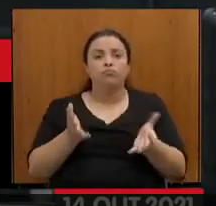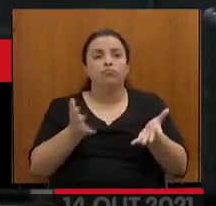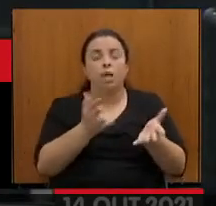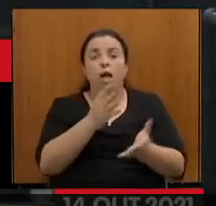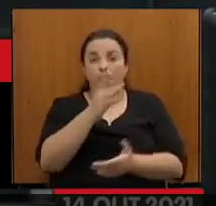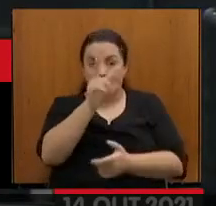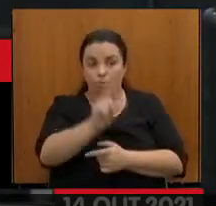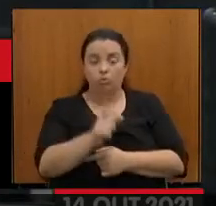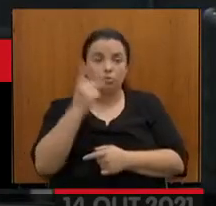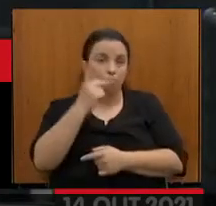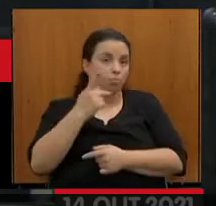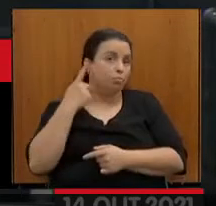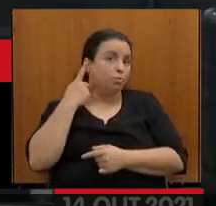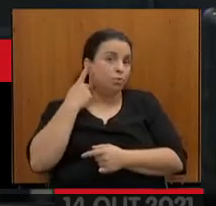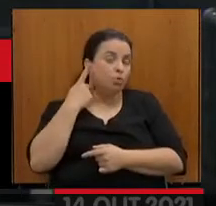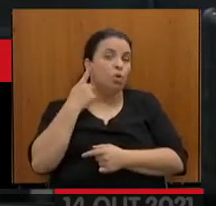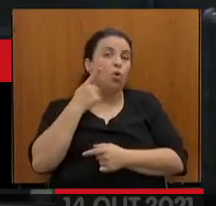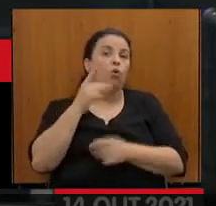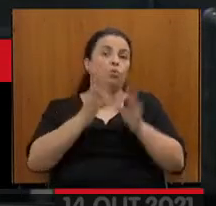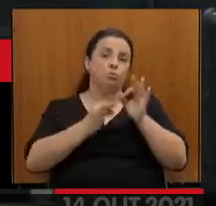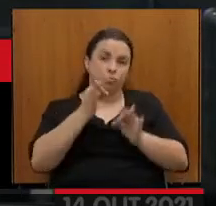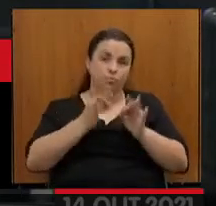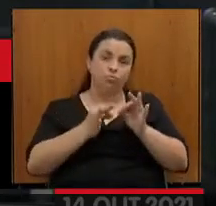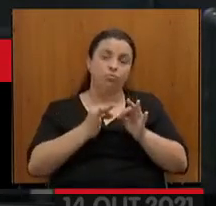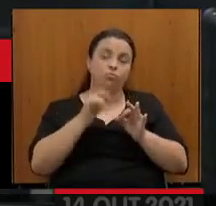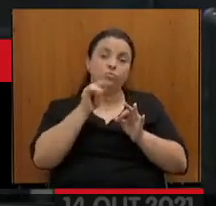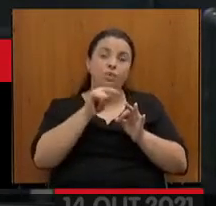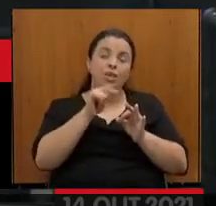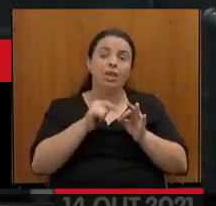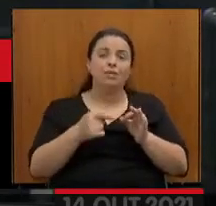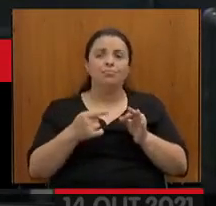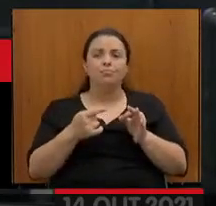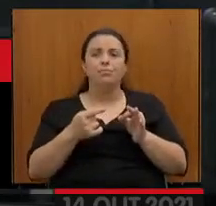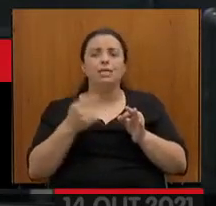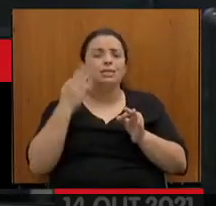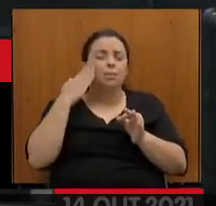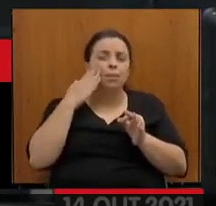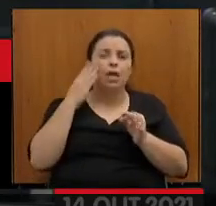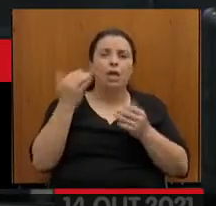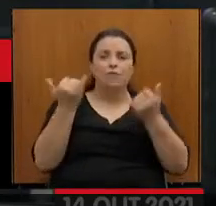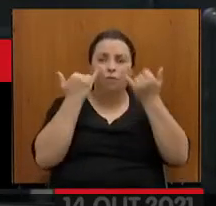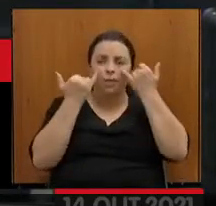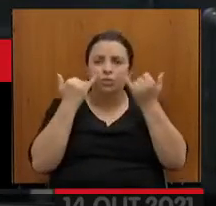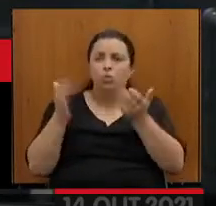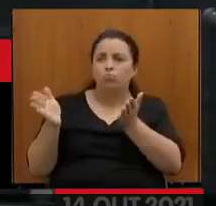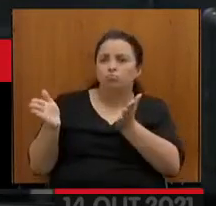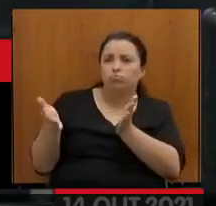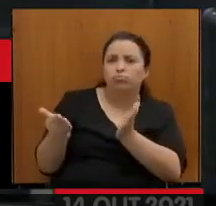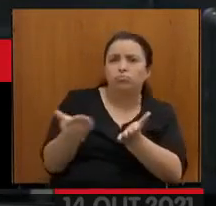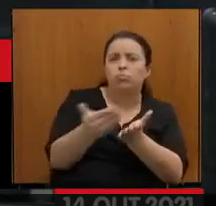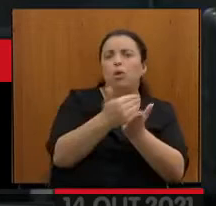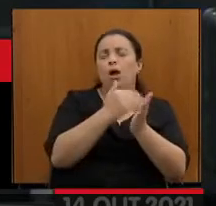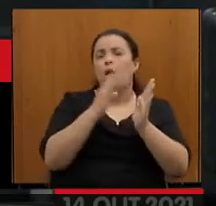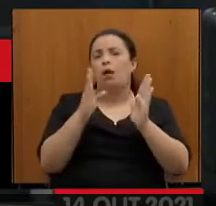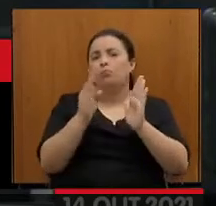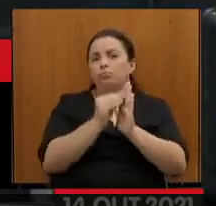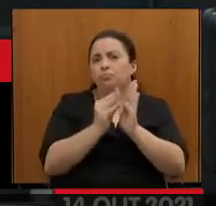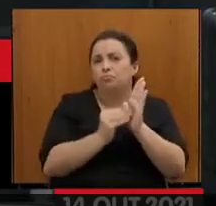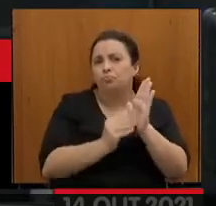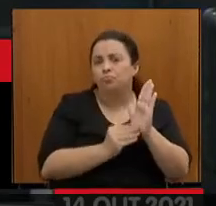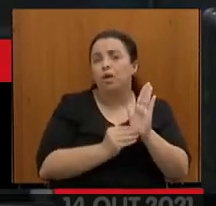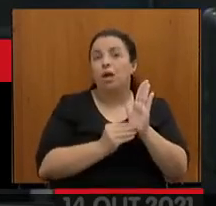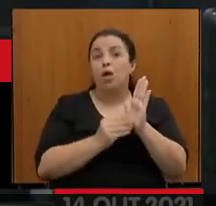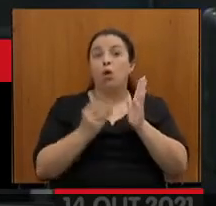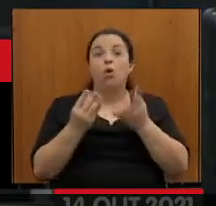um diagnóstico das equipes de saúde da família, requisitando informações de forma estruturada, de forma a